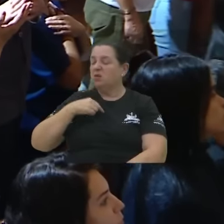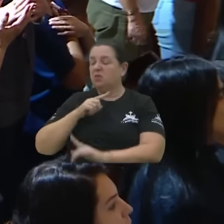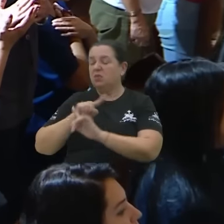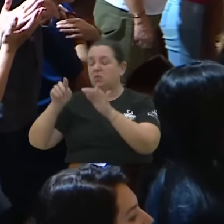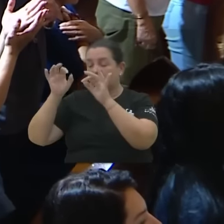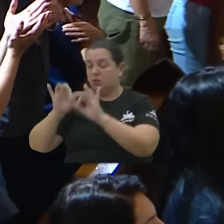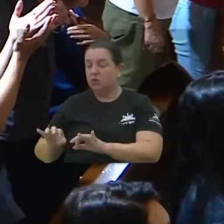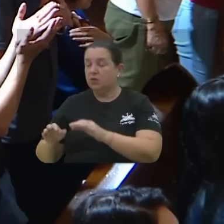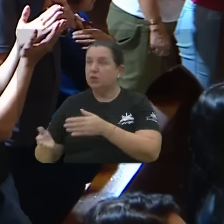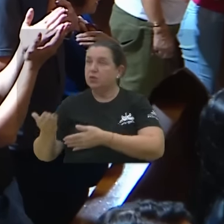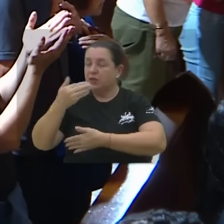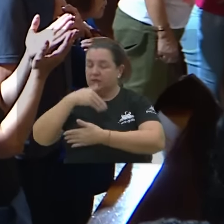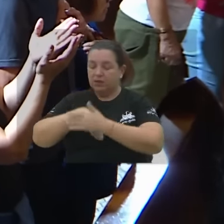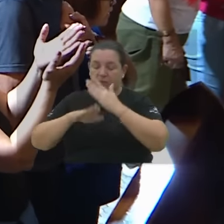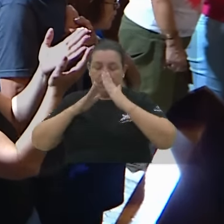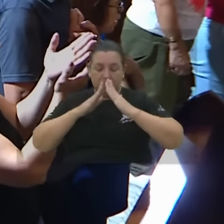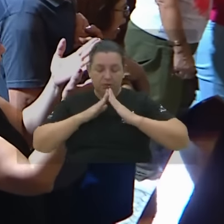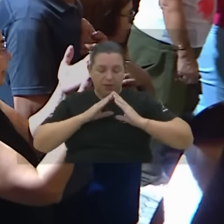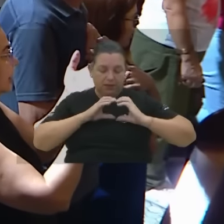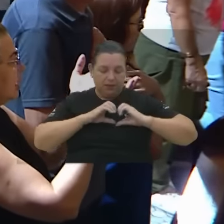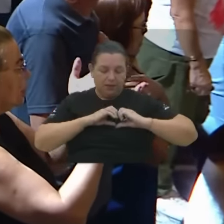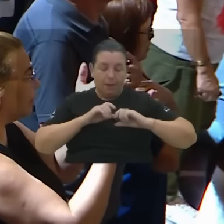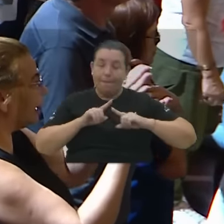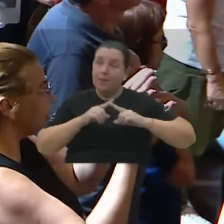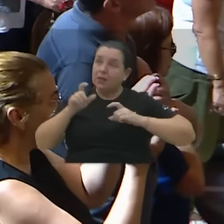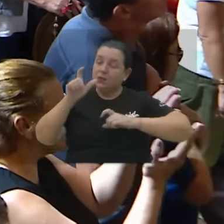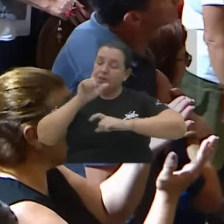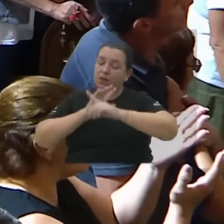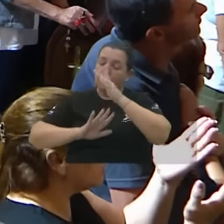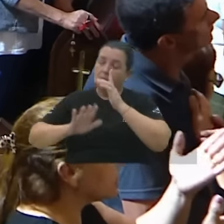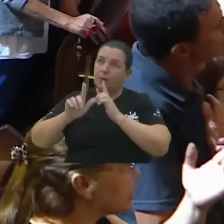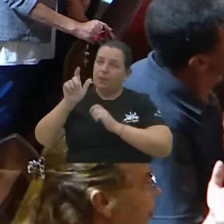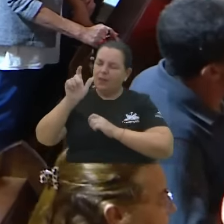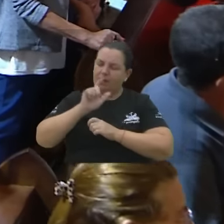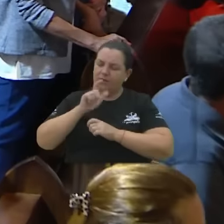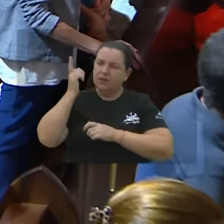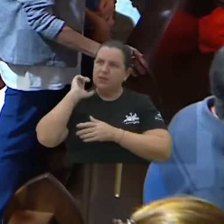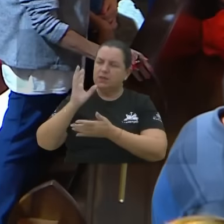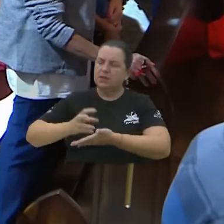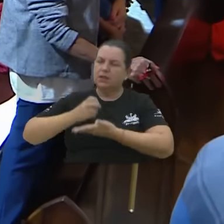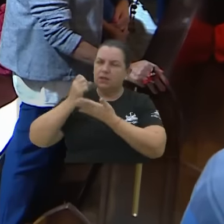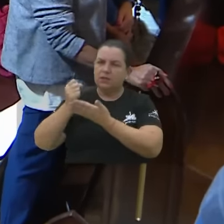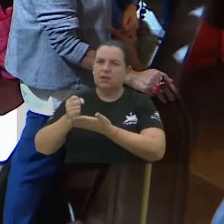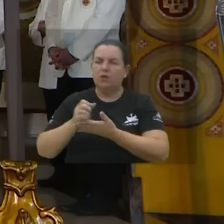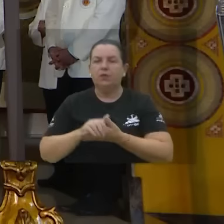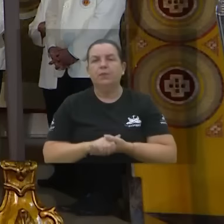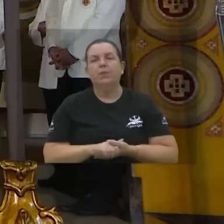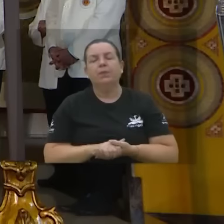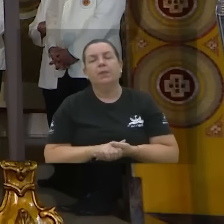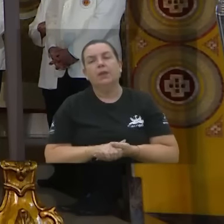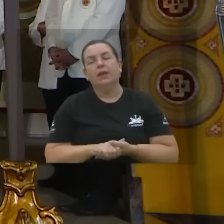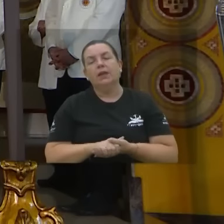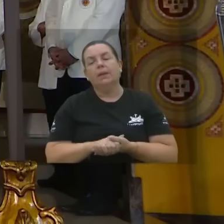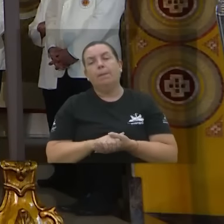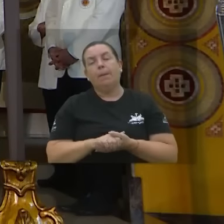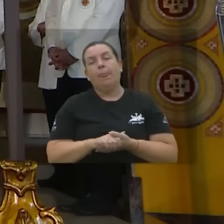sou digna de que entreis em minha morada, mas dizei uma palavra e serei salvo.